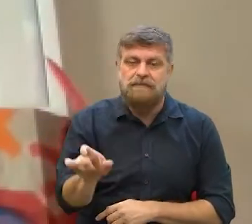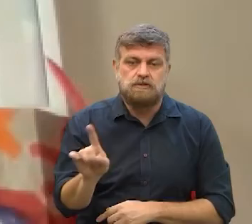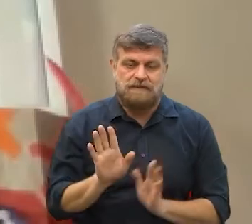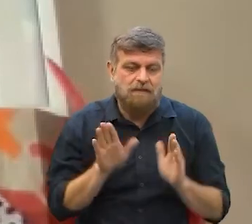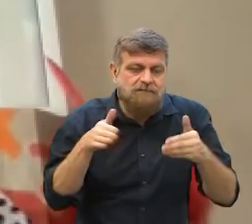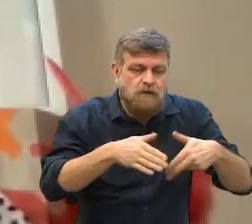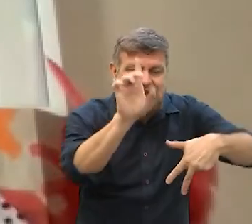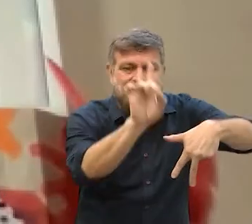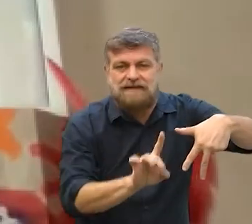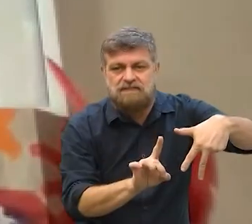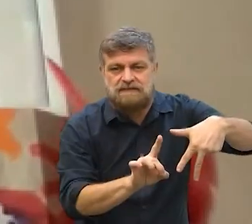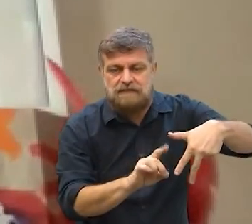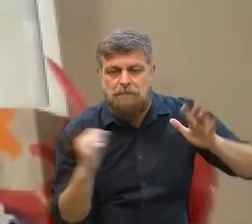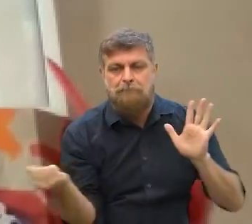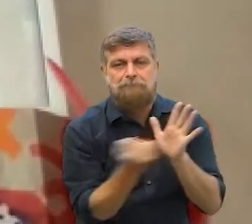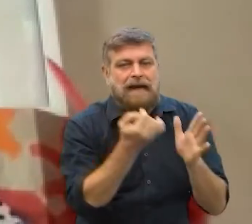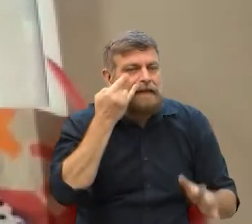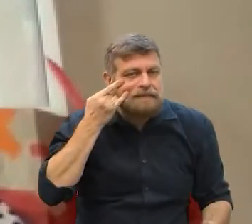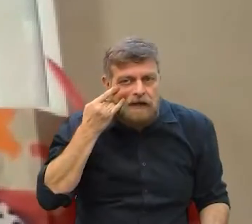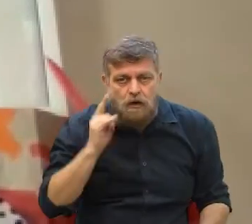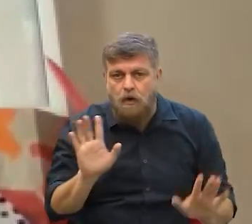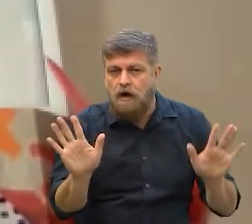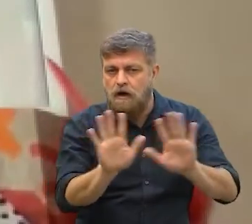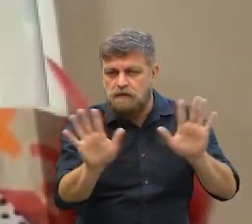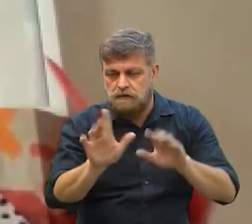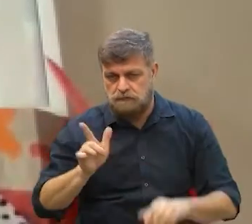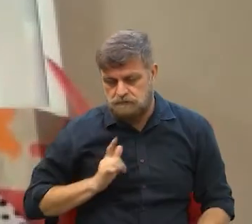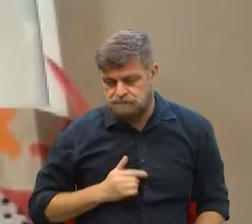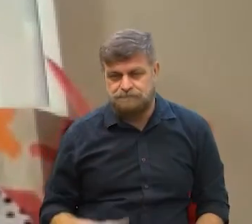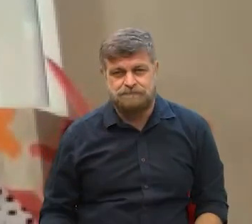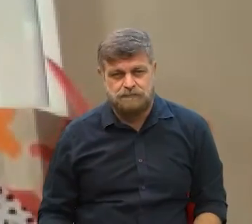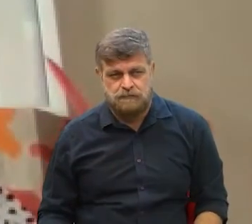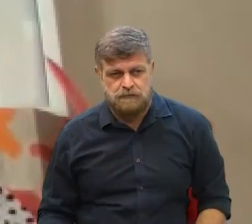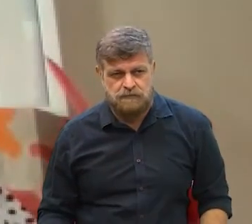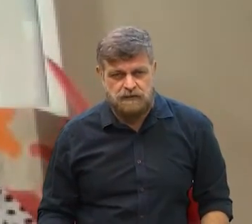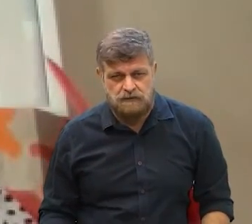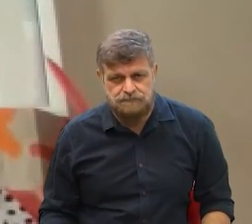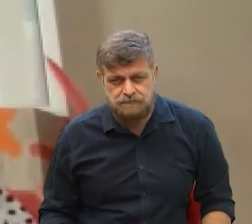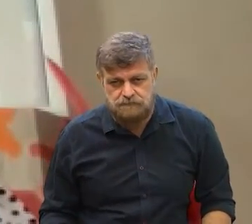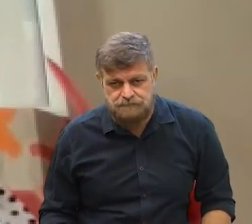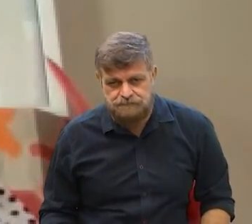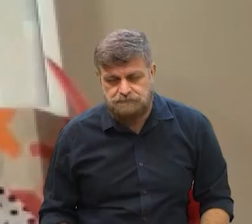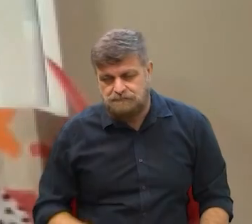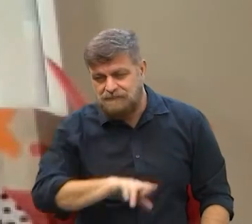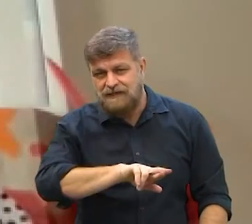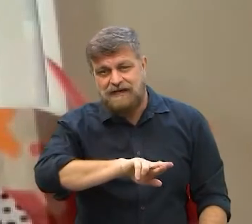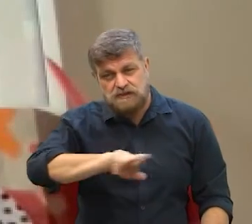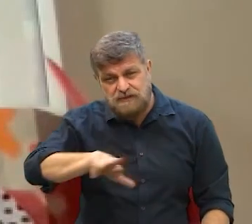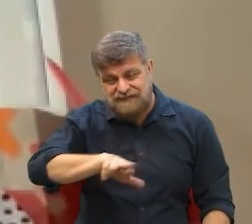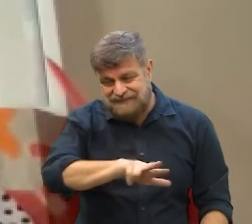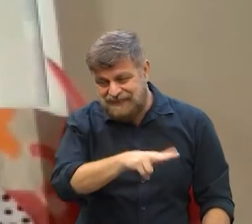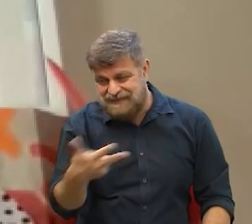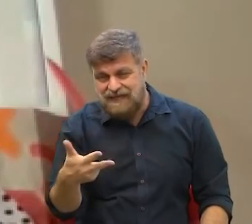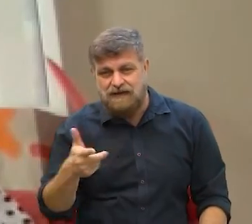a deficiência que ela possa apresentar. Esse é um outro desvio. E a diferença é